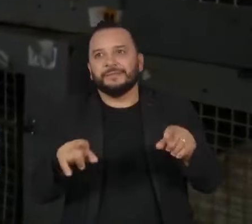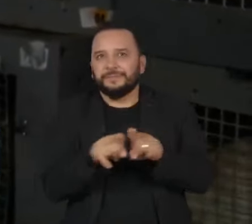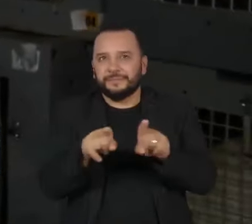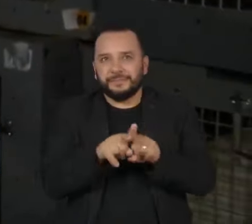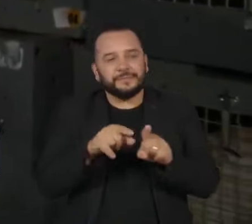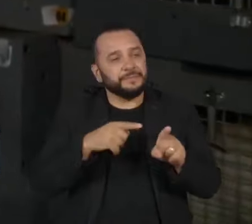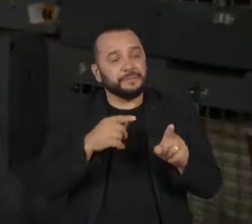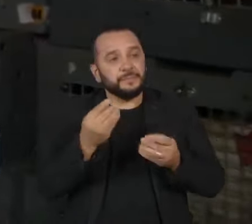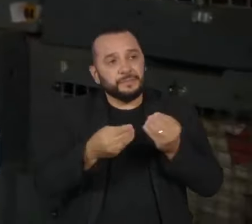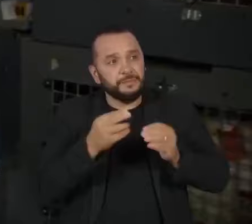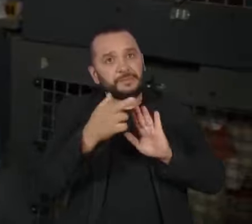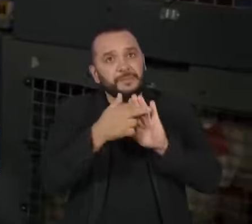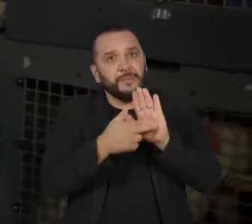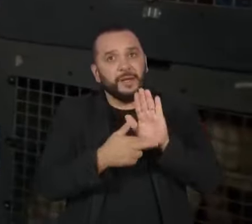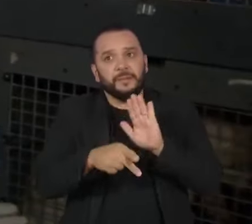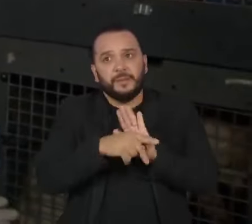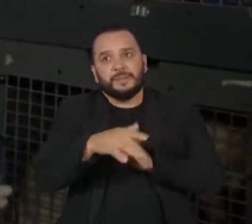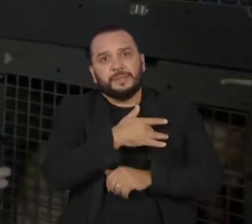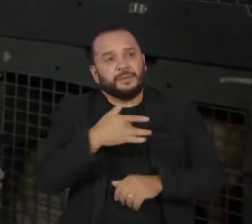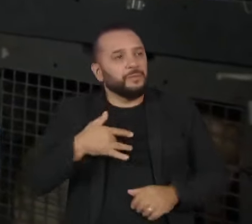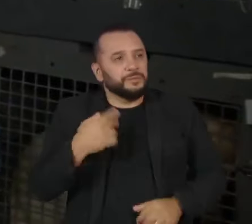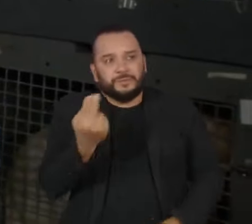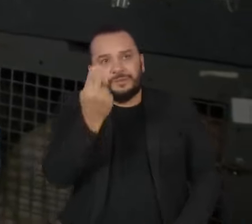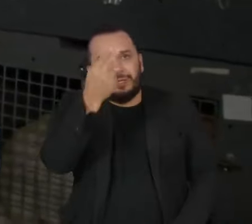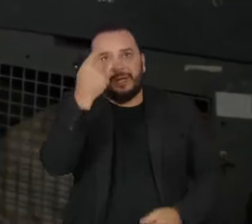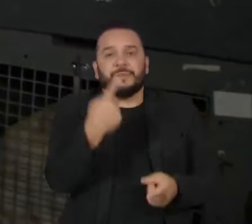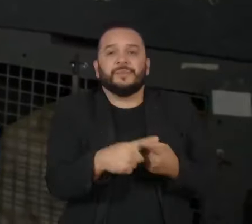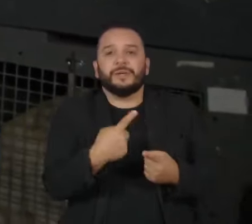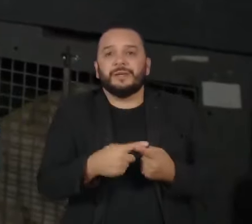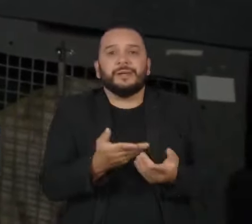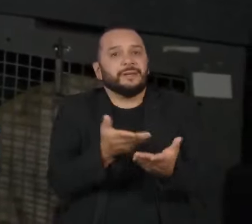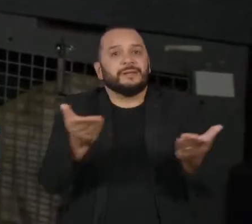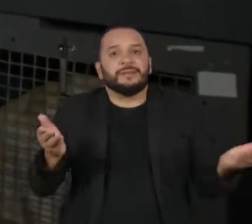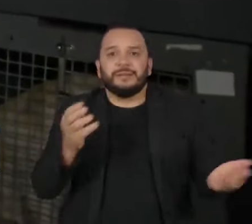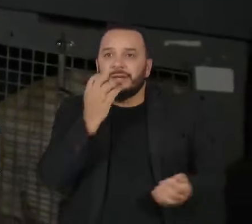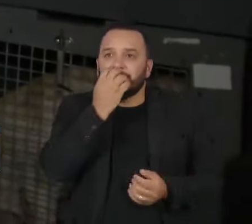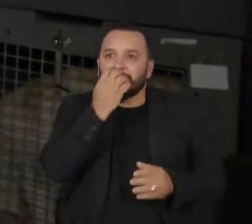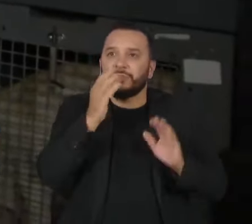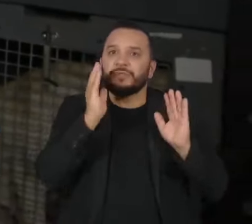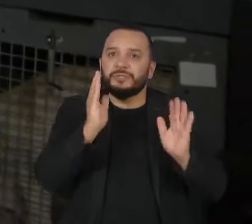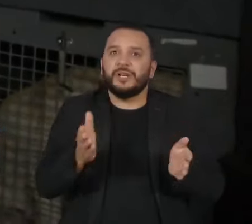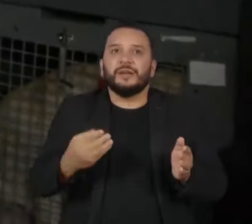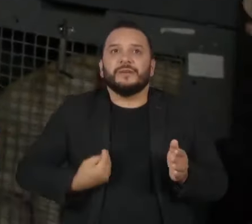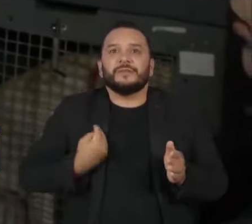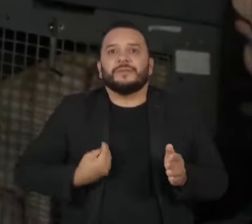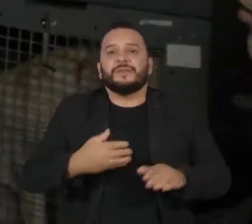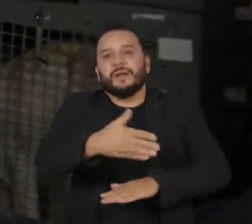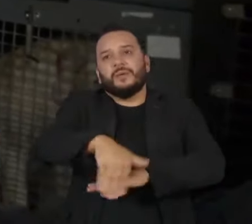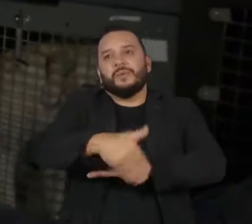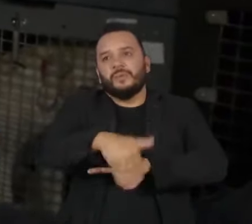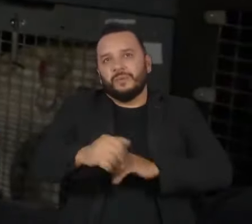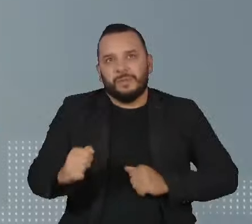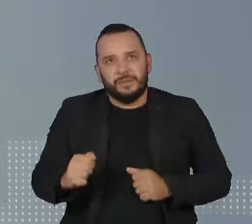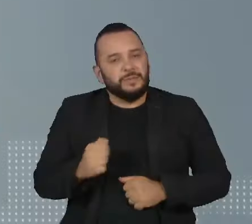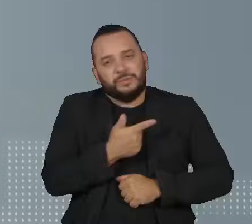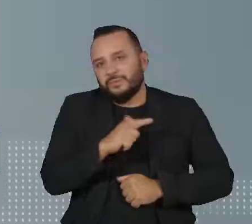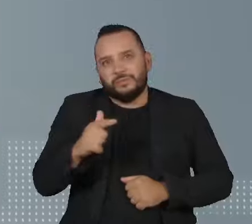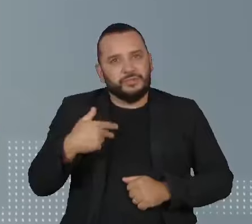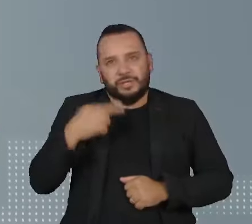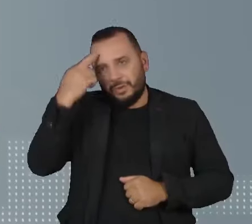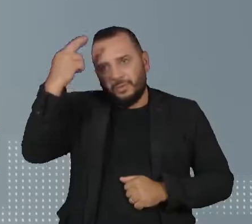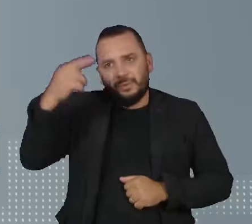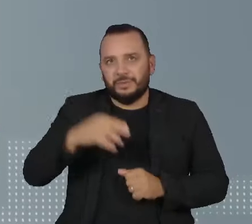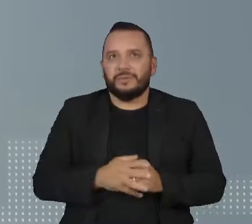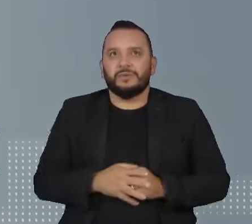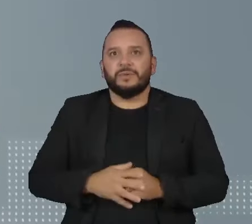de saúde, a gente não teve acesso porque esses animais, boa parte deles, eles já eram animais de rua, eles já não tinham tutores. O